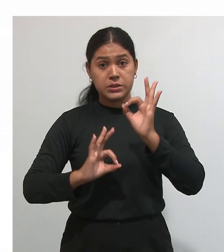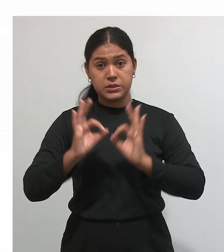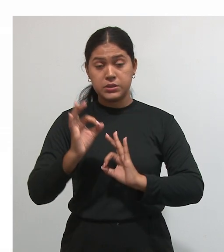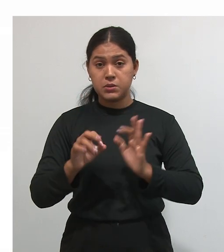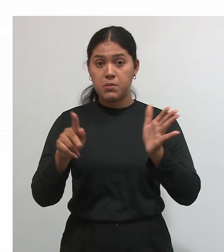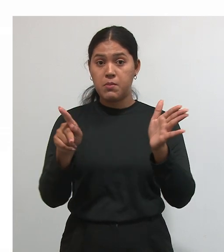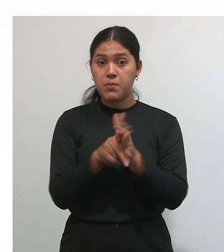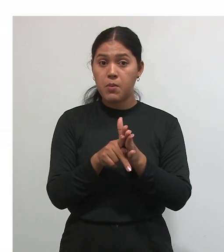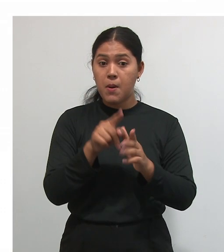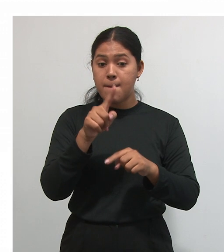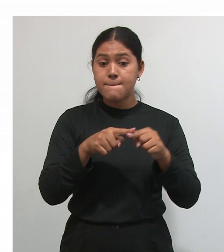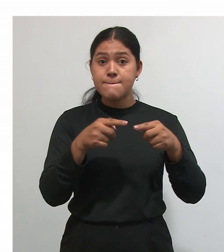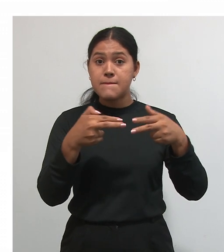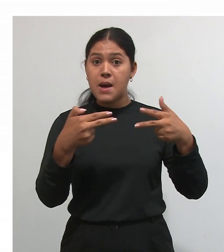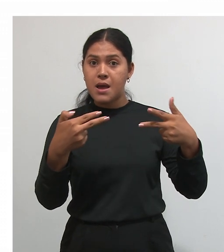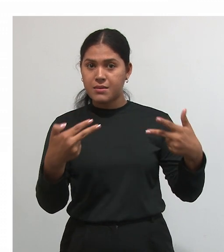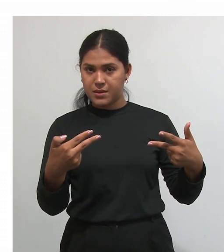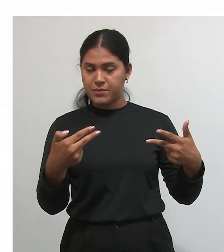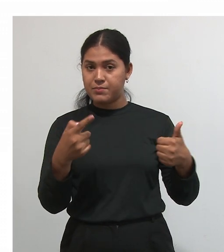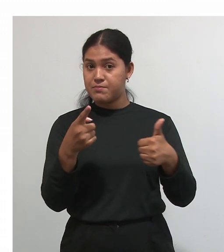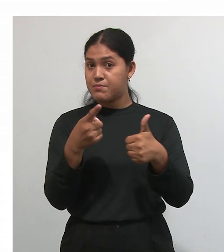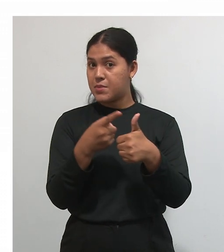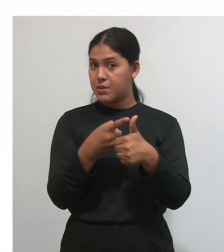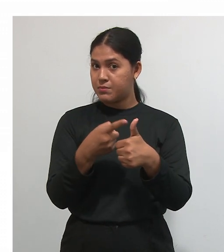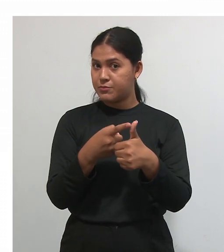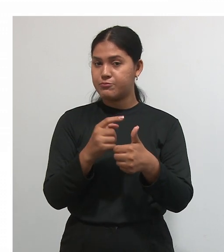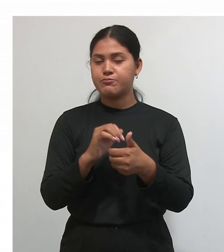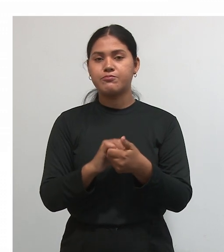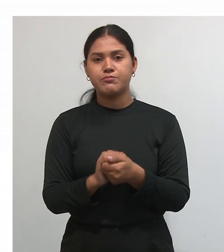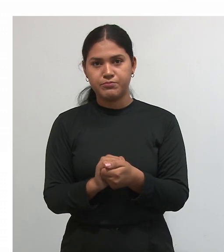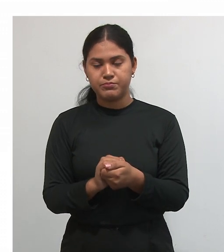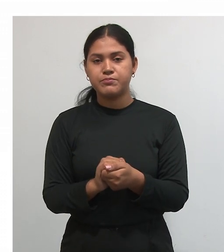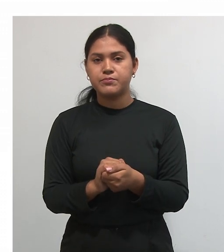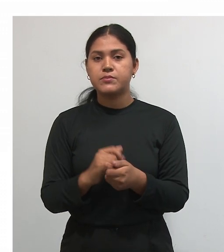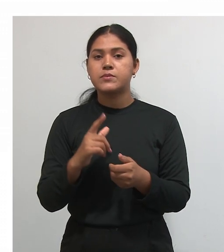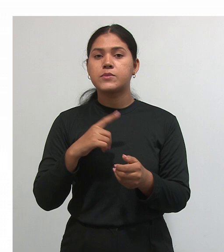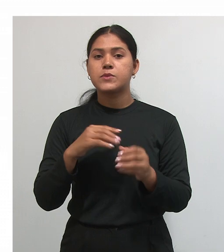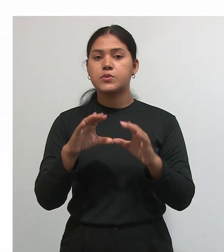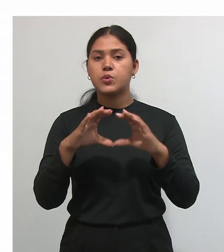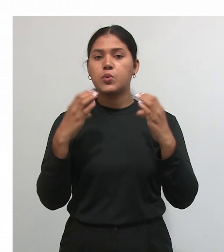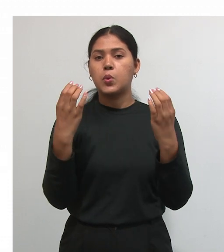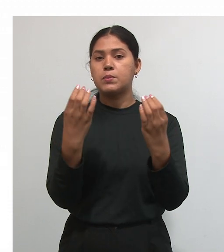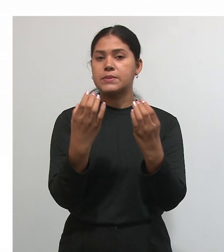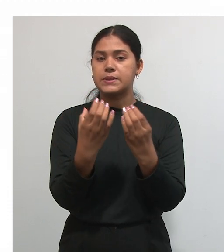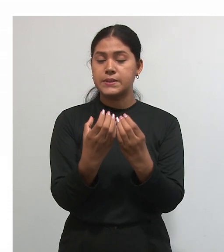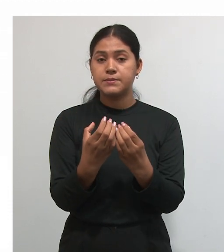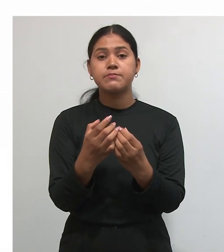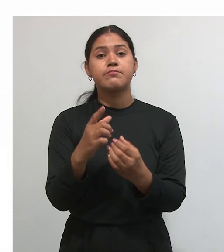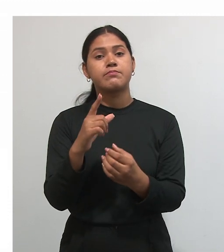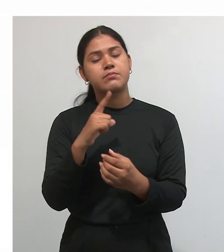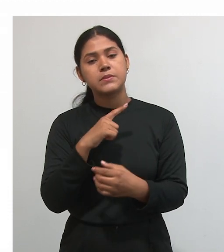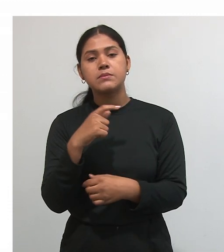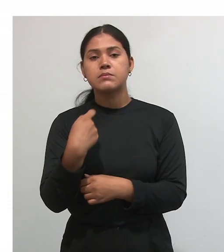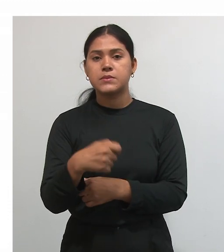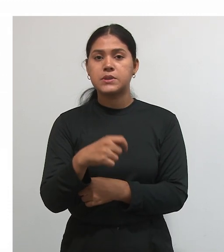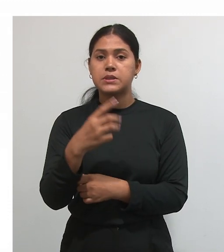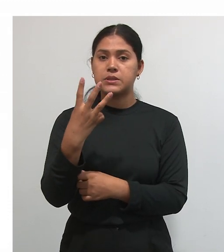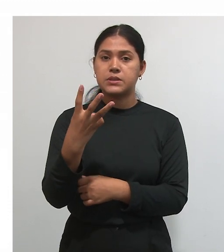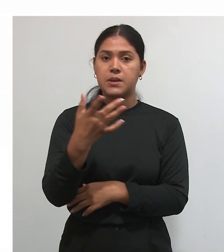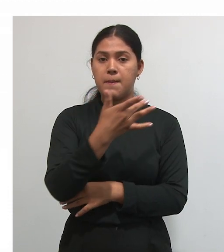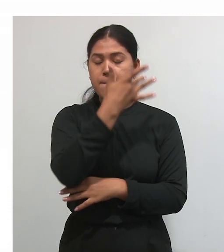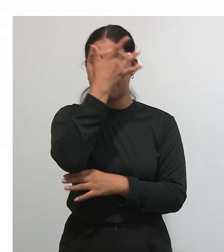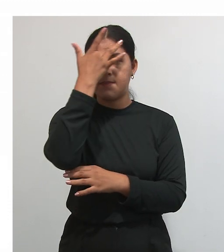de inventário dos bens móveis? Primeira coisa é feito o quê? É designada aqui uma comissão, tá? Ela deve ser composta pelo menos